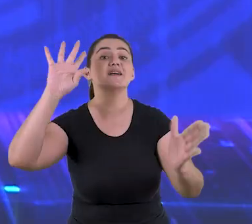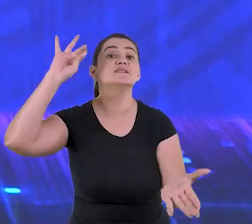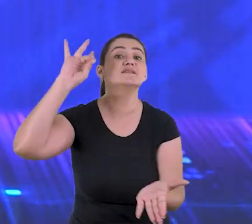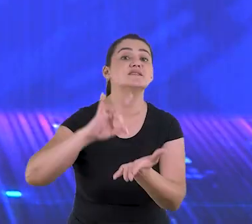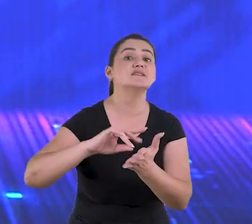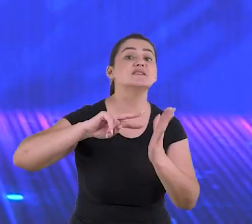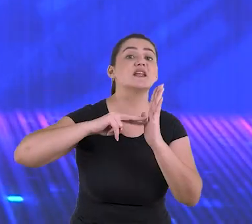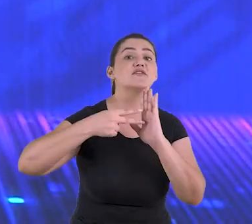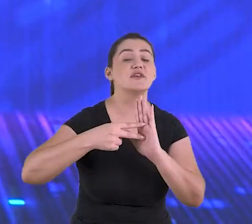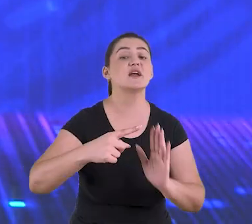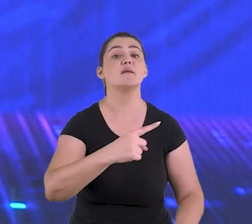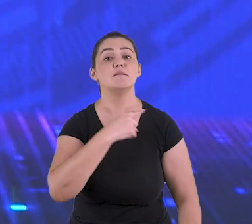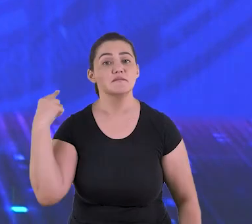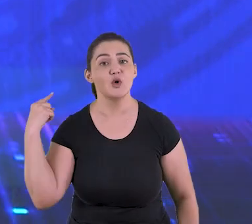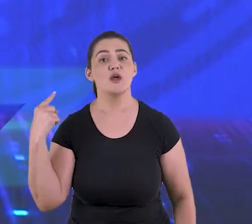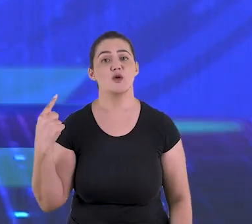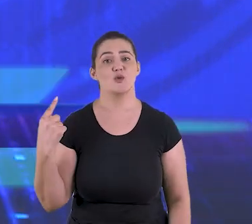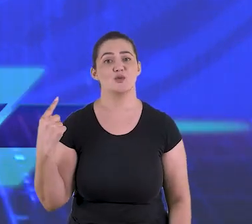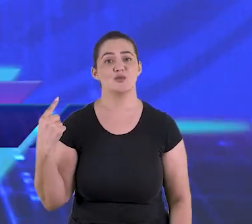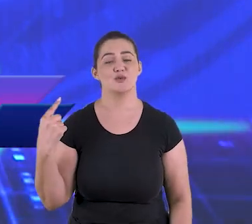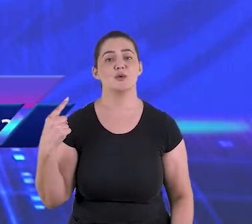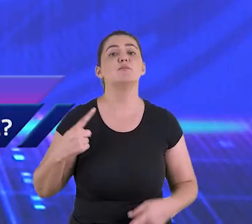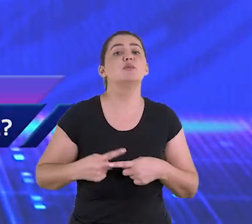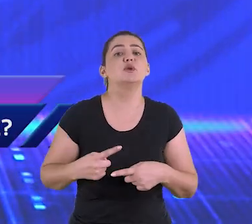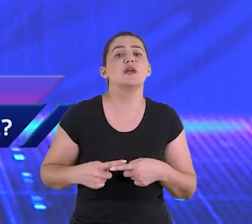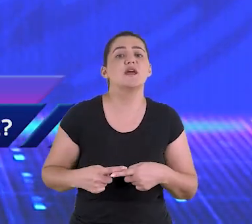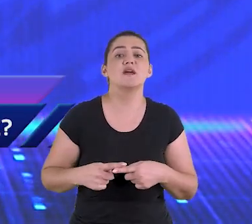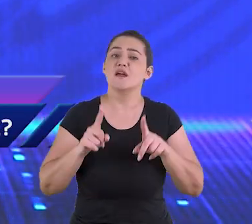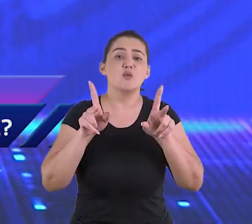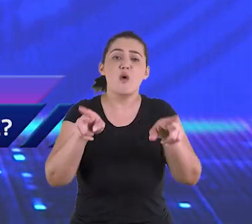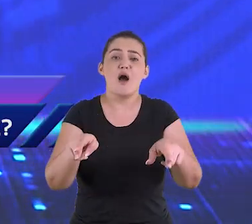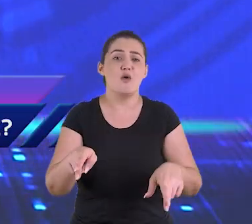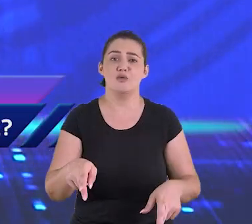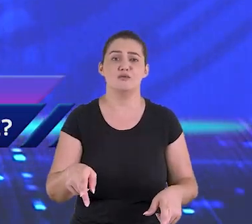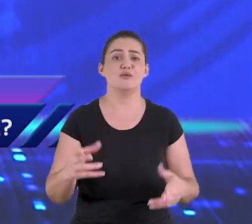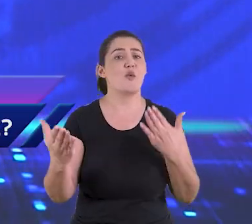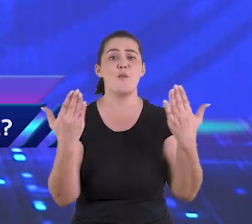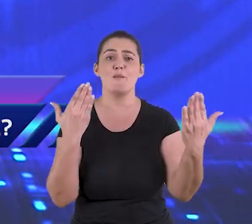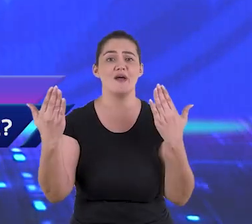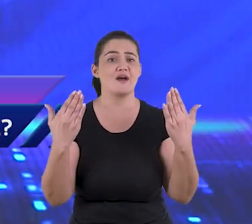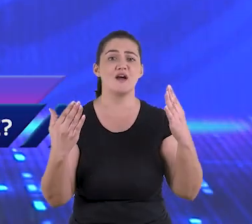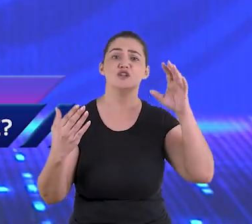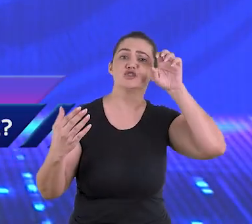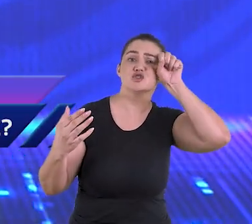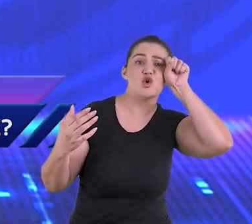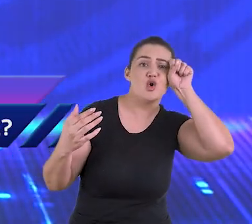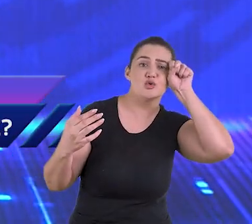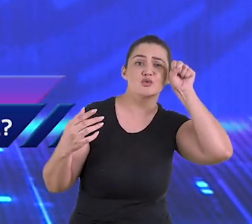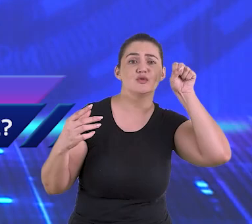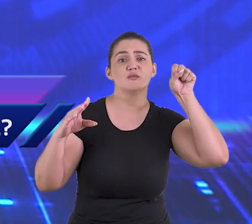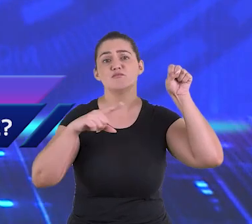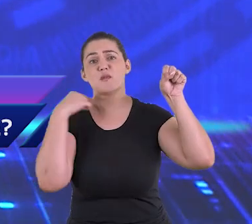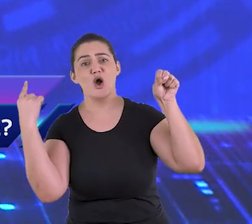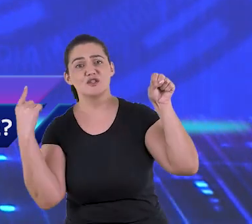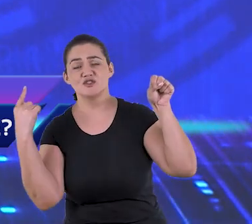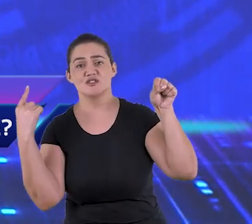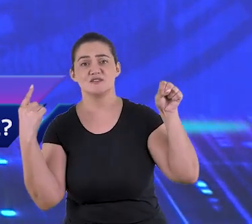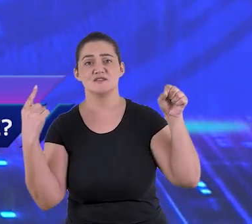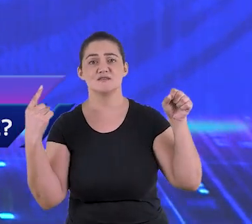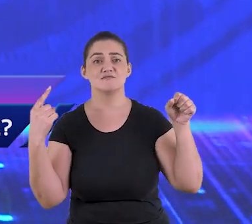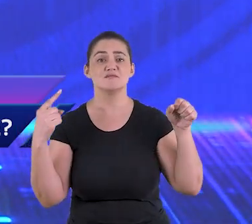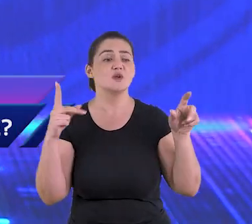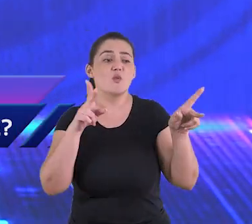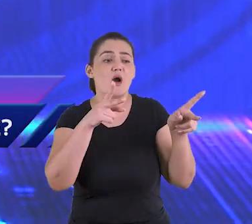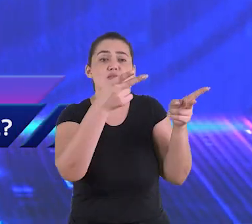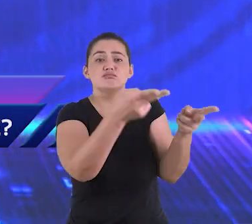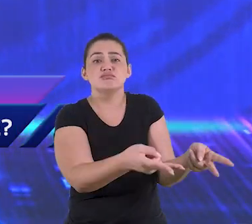Jesus primeiramente se referiu à morte de Lázaro como um sono. Porque é isso, os mortos